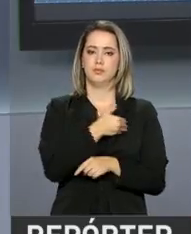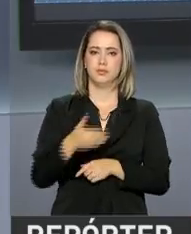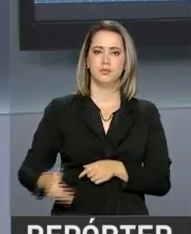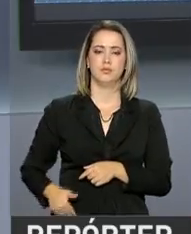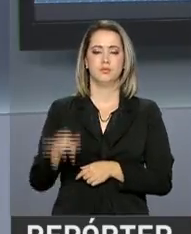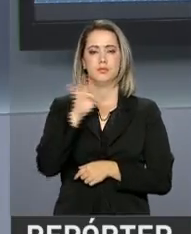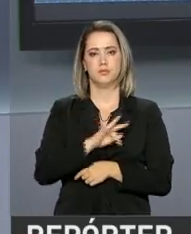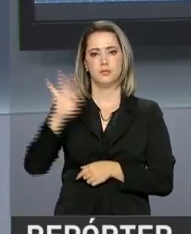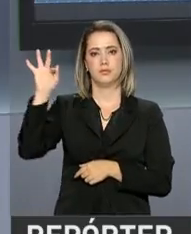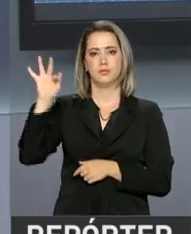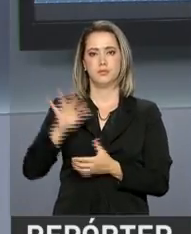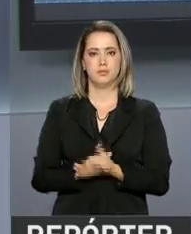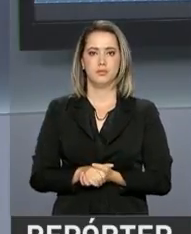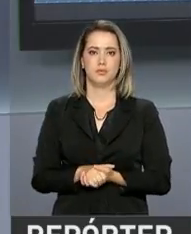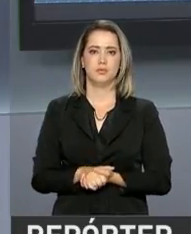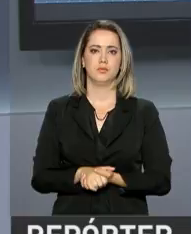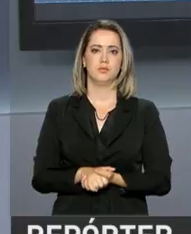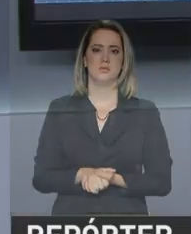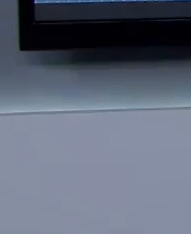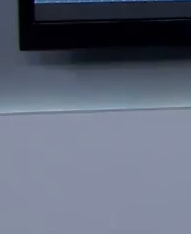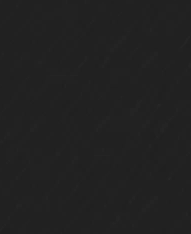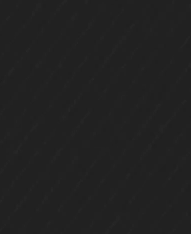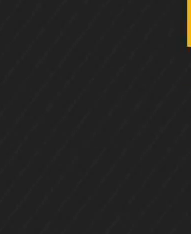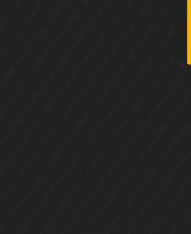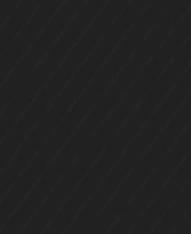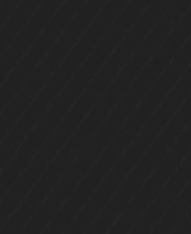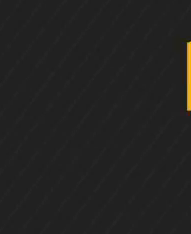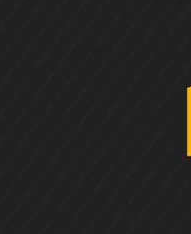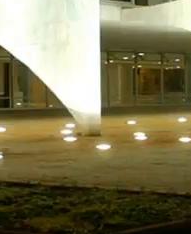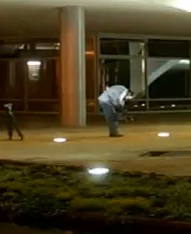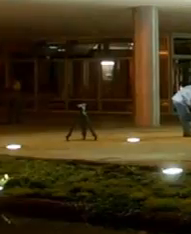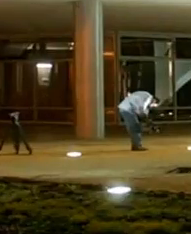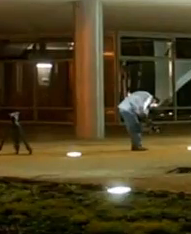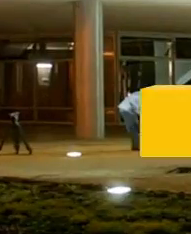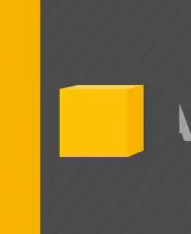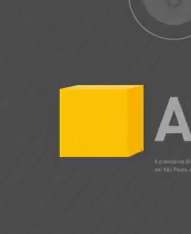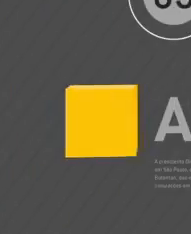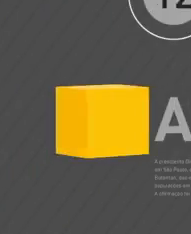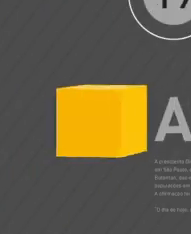na NBR, a TV do Governo Federal.